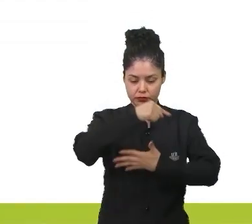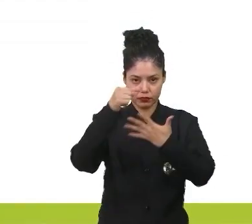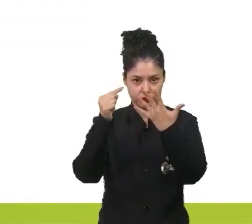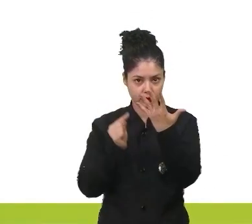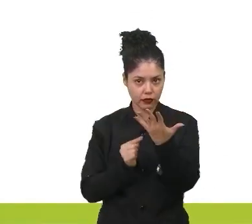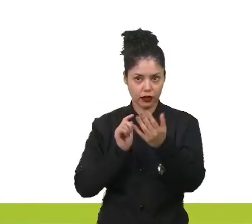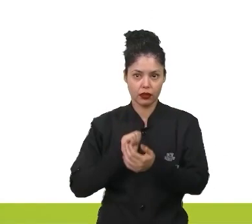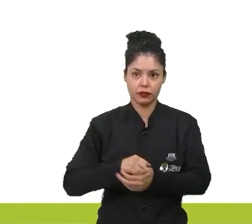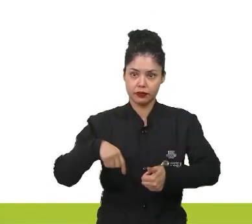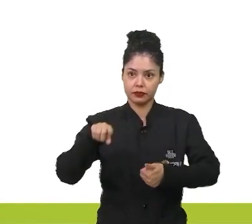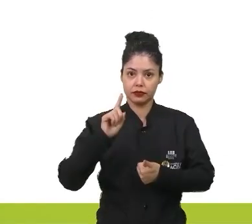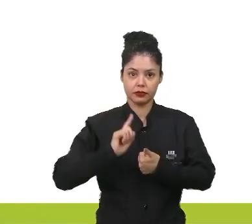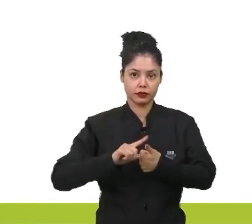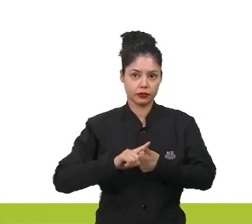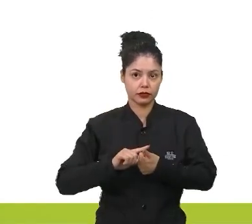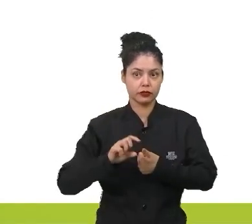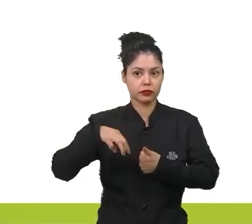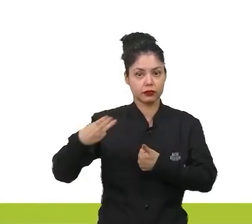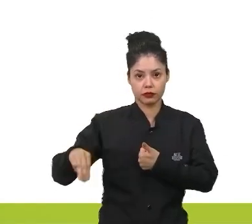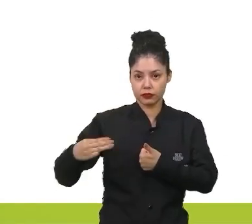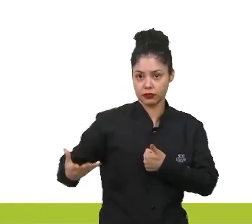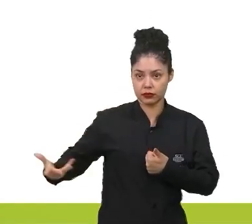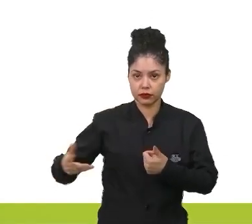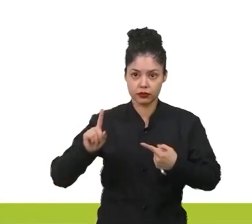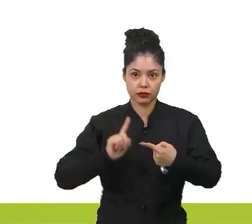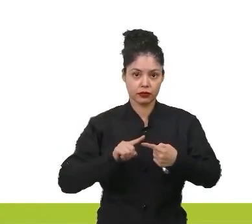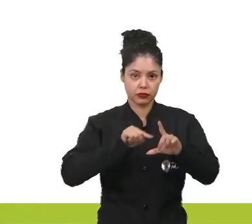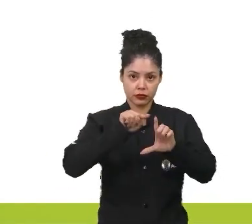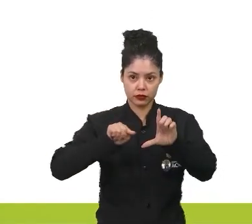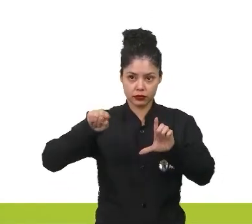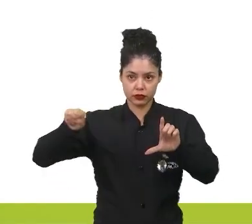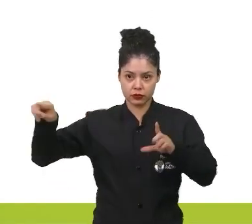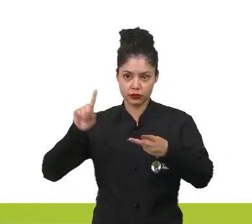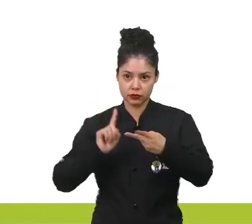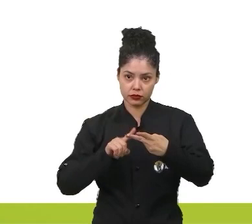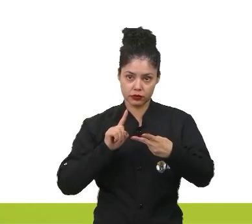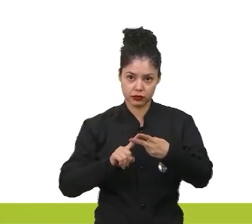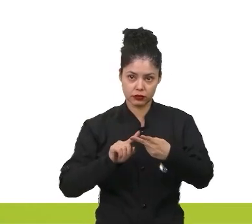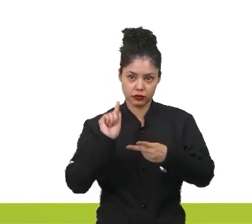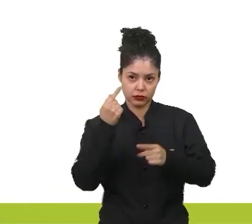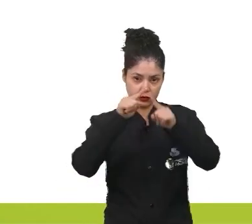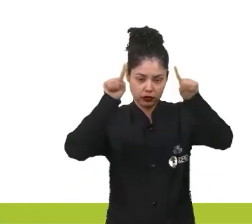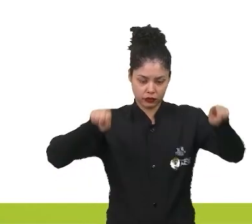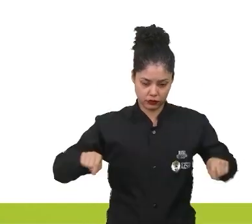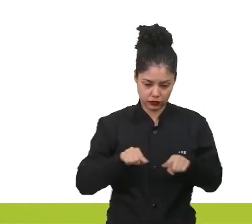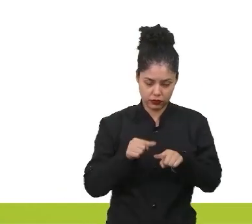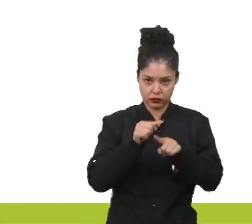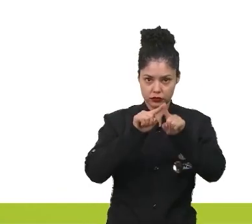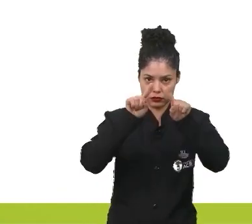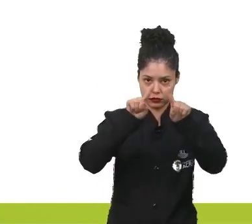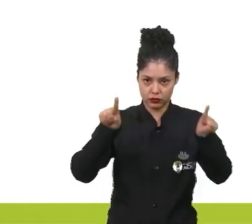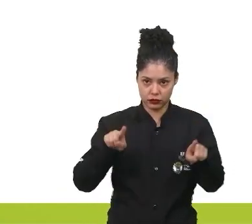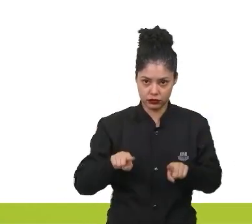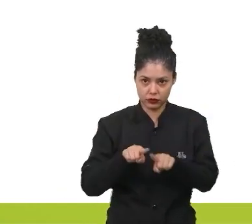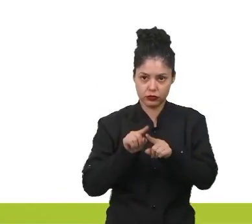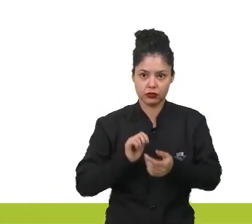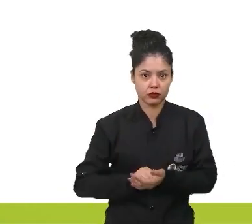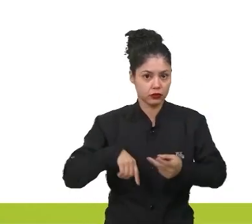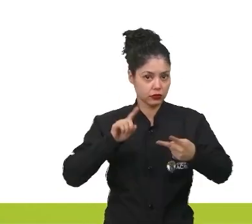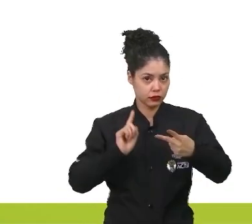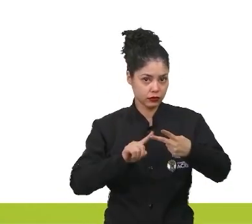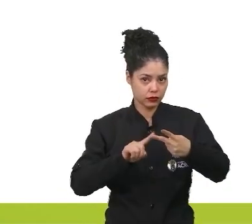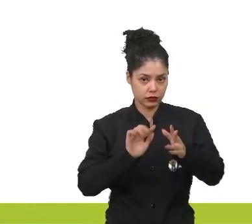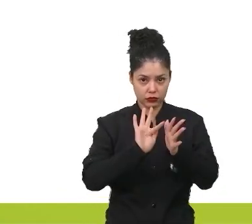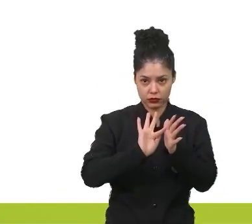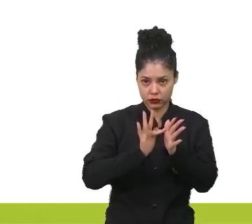tem matemática básica, tem estatística, geometria espacial e funções com 10.8, ou seja, essa parte que